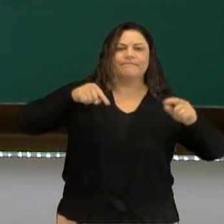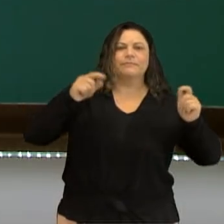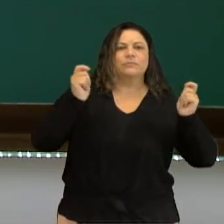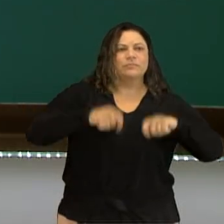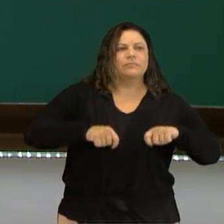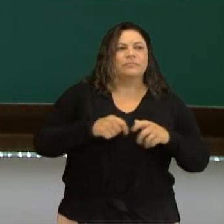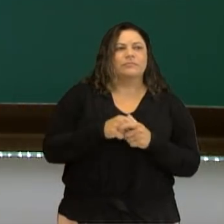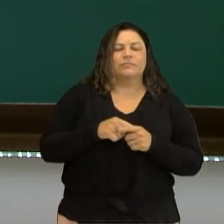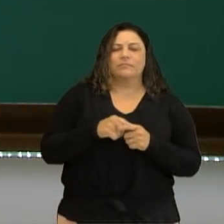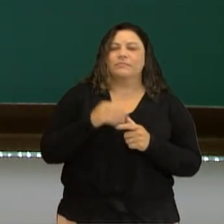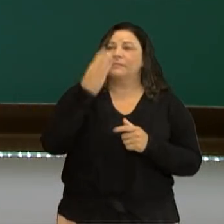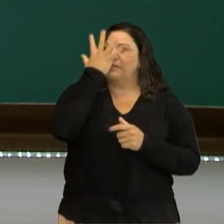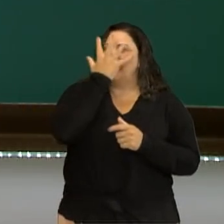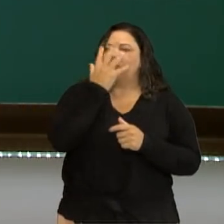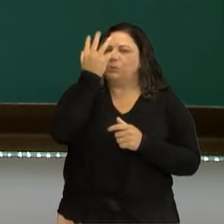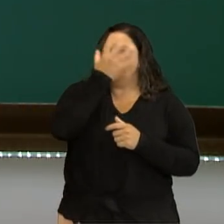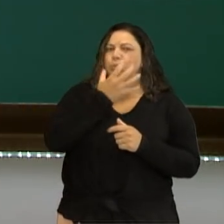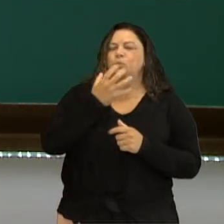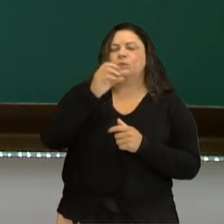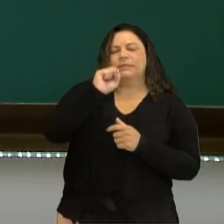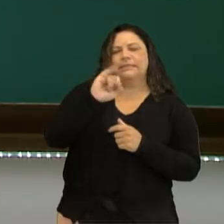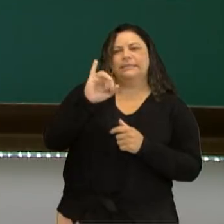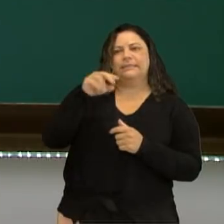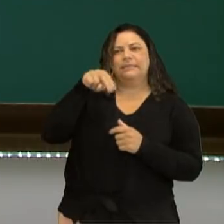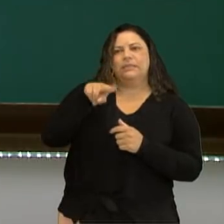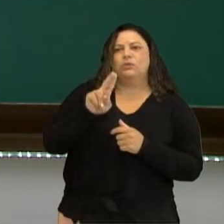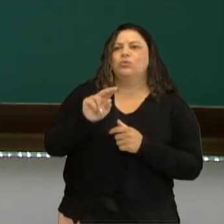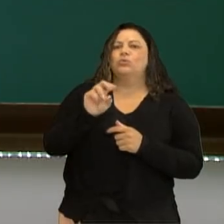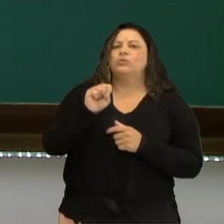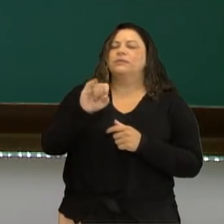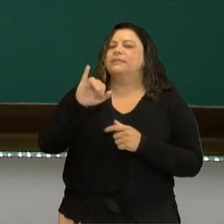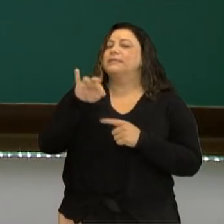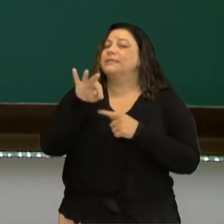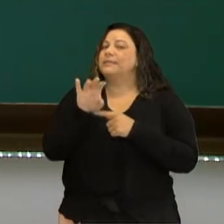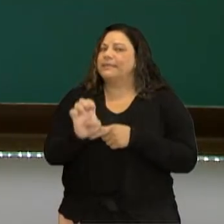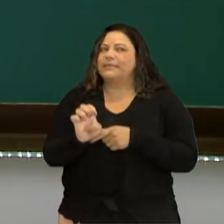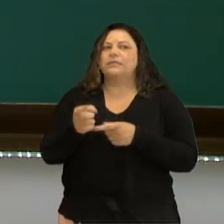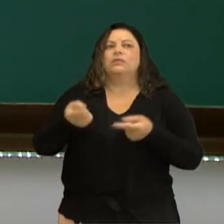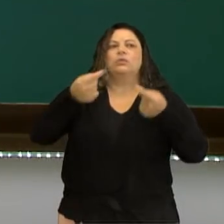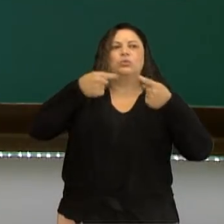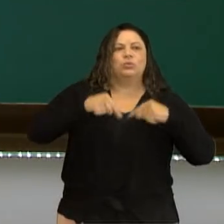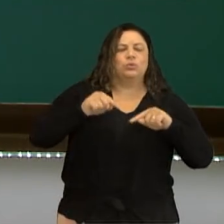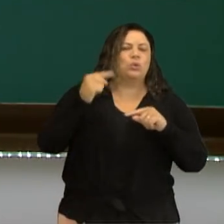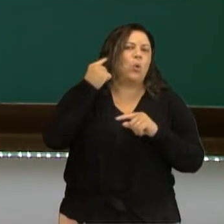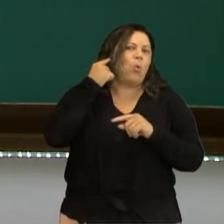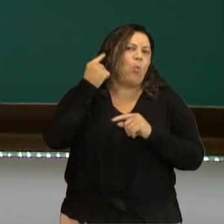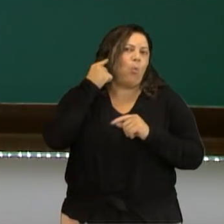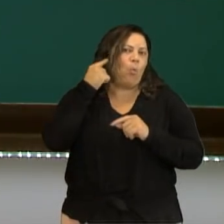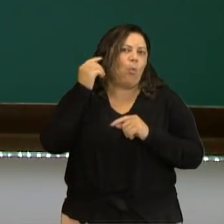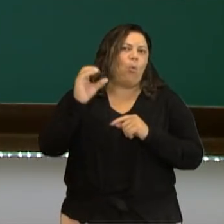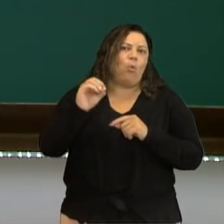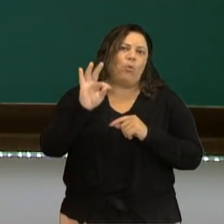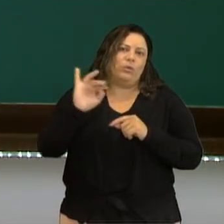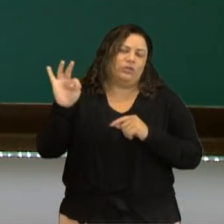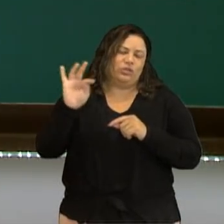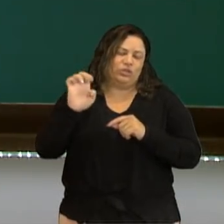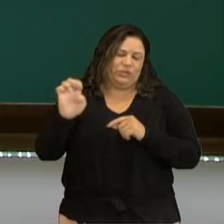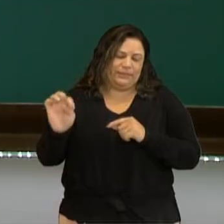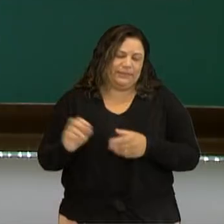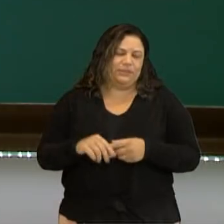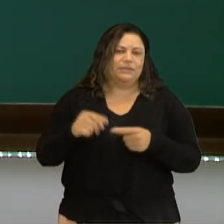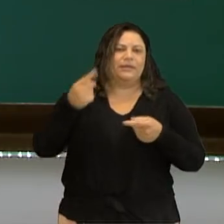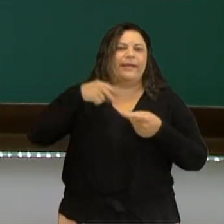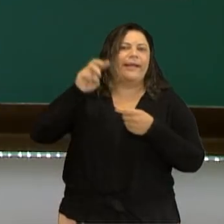sinusite da fossa nasal, dos seios nasais, otite no ouvido, né? Na meningite,